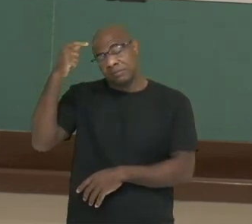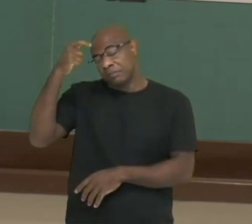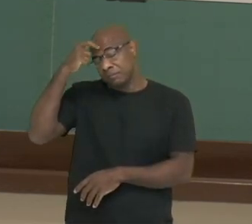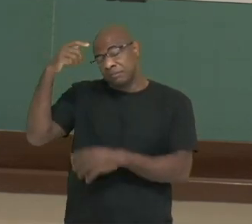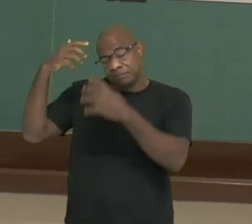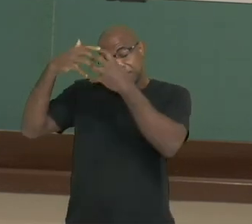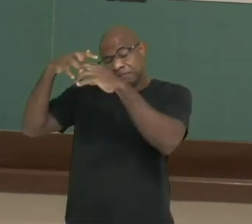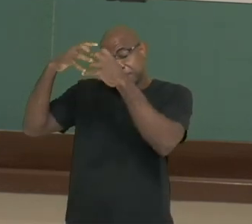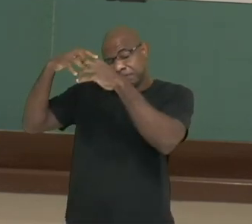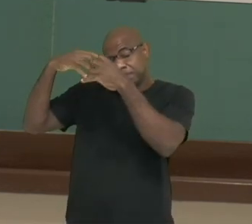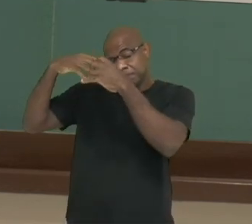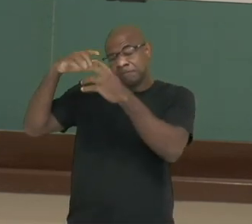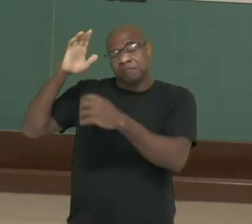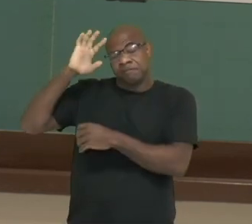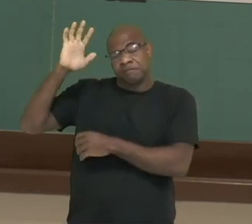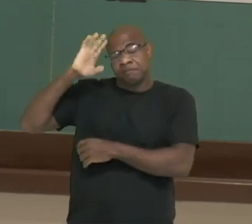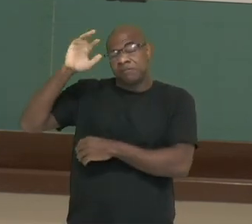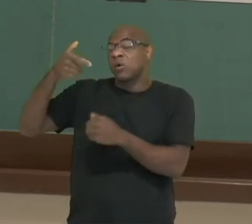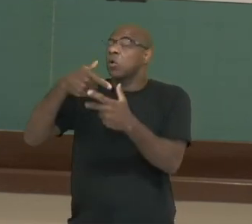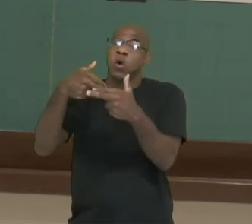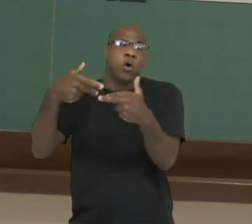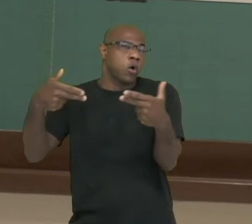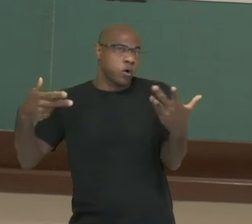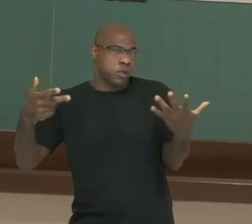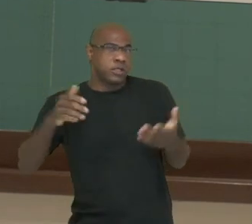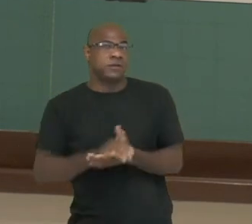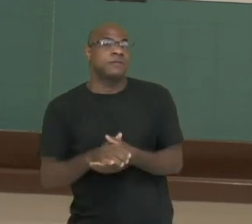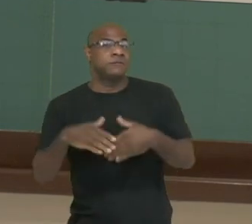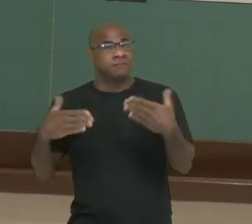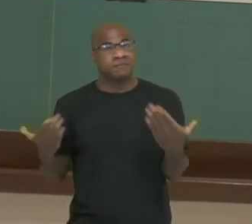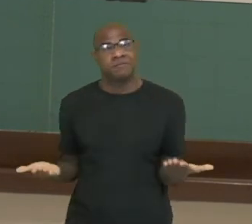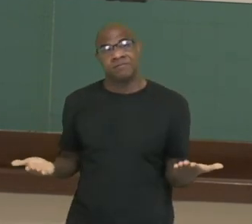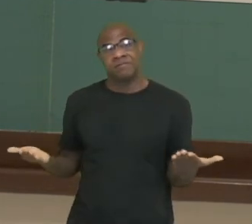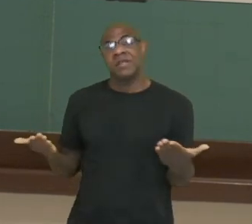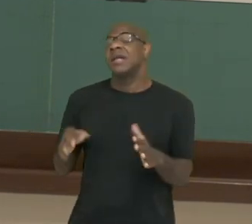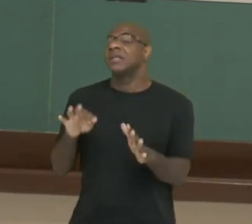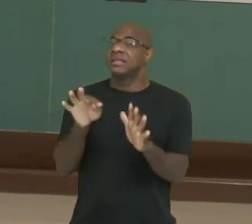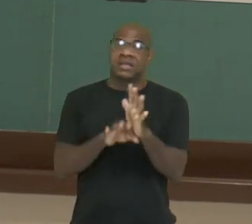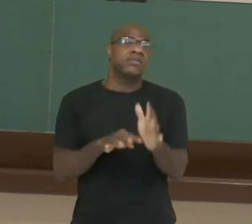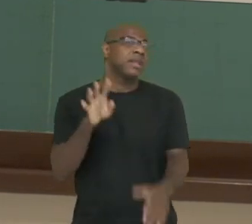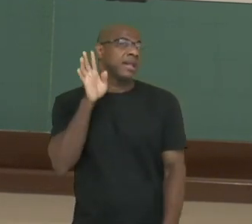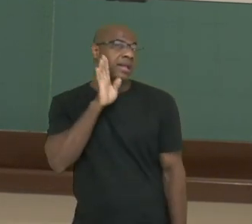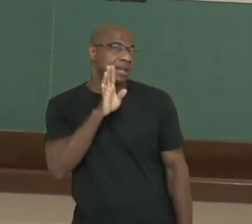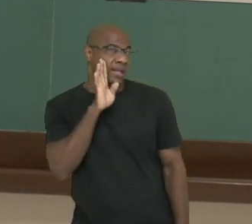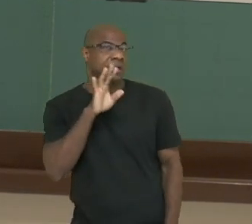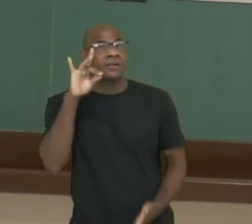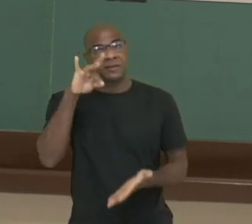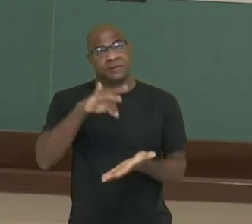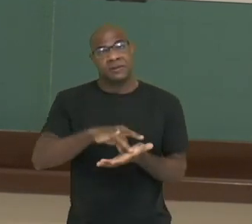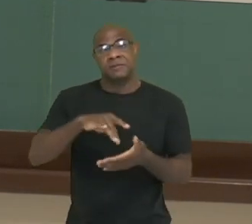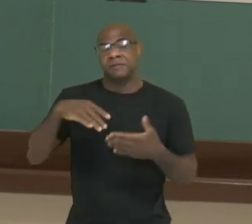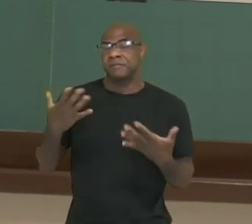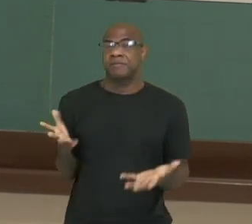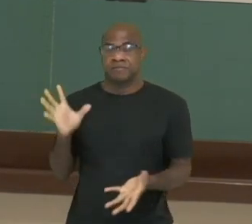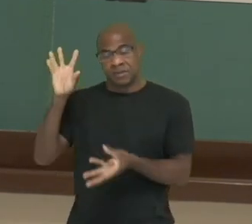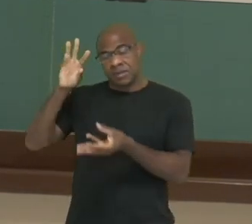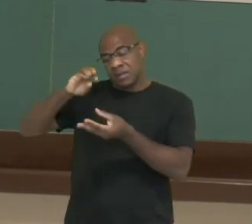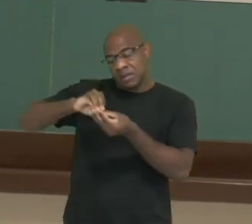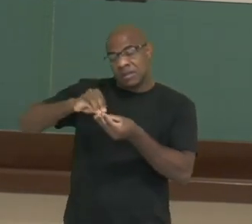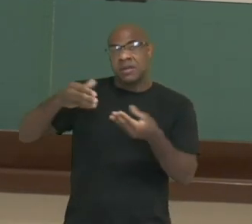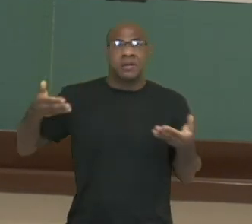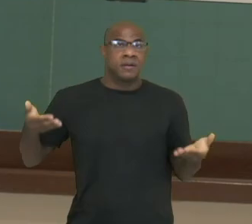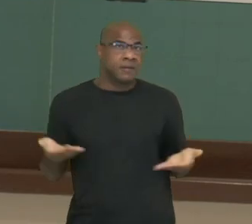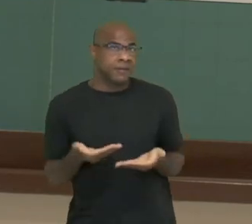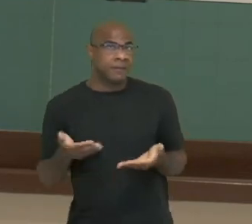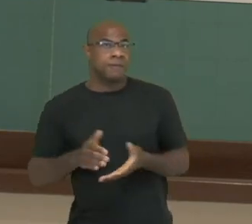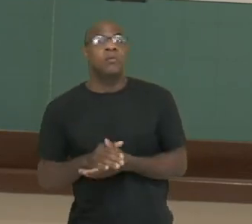sobre muitas coisas, né, e são textos muito legais mesmo. Então, nessa aula, né, o que